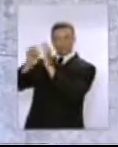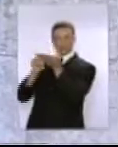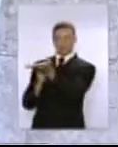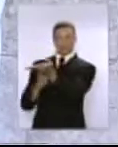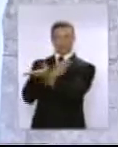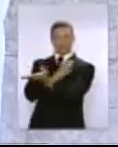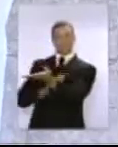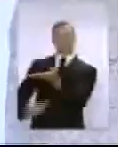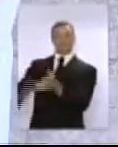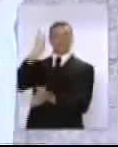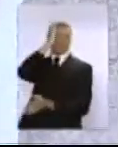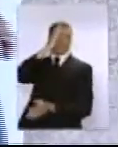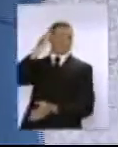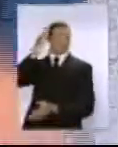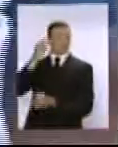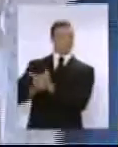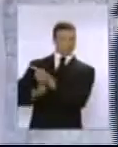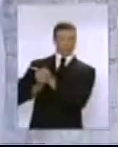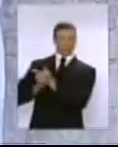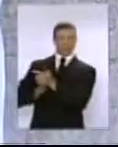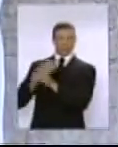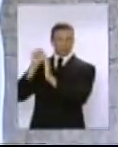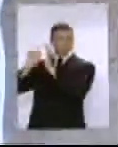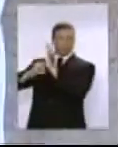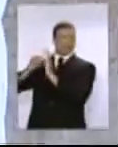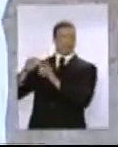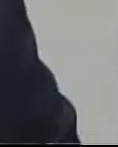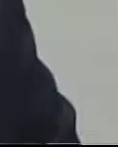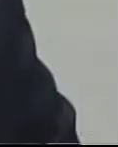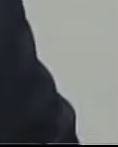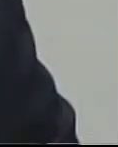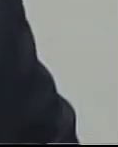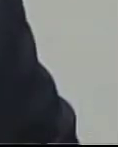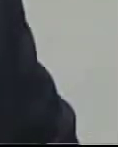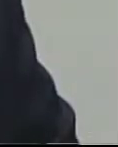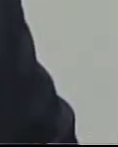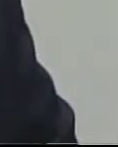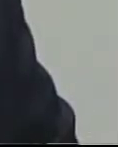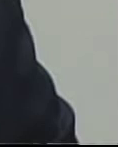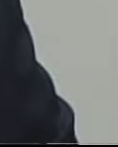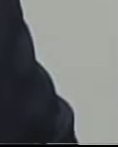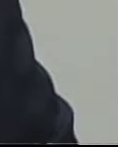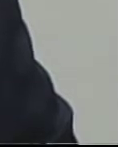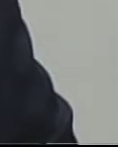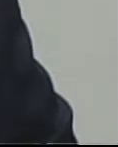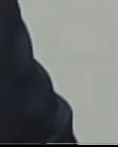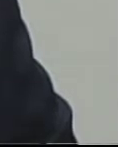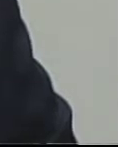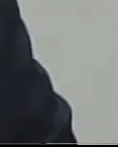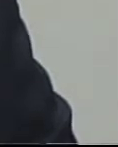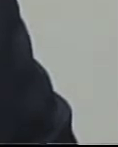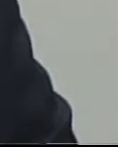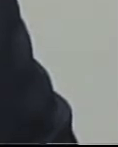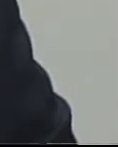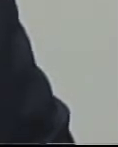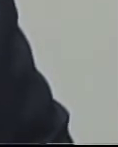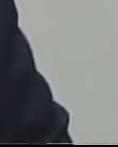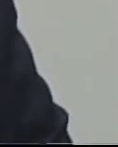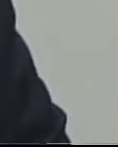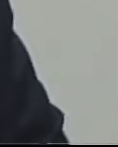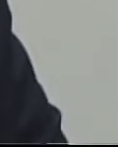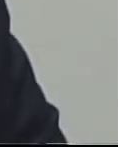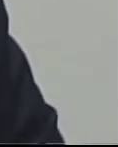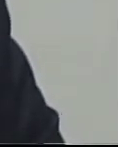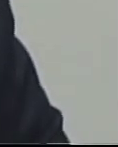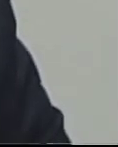Teori Zavascki é mestre e doutor em Direito Processual Civil. Foi advogado do Banco Central e integrou o Tribunal Regional Federal da